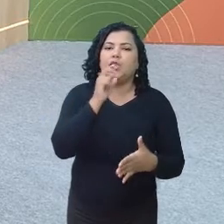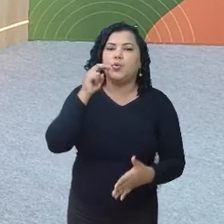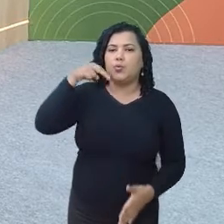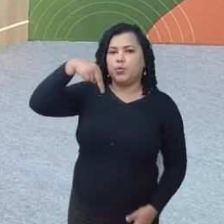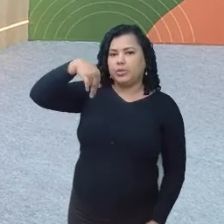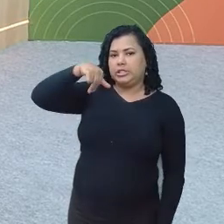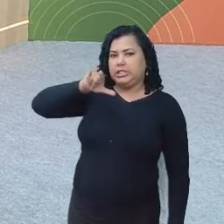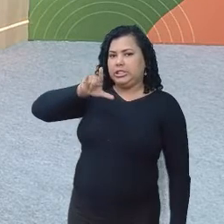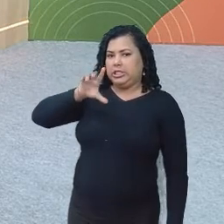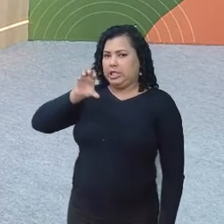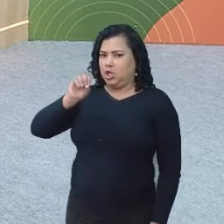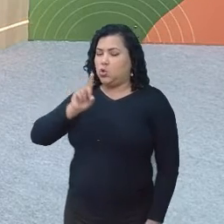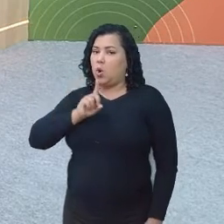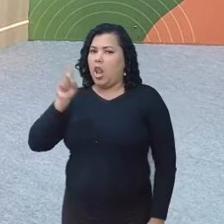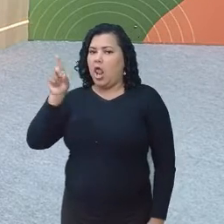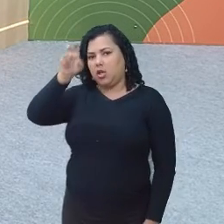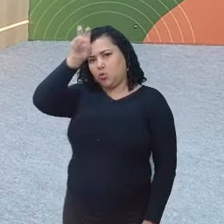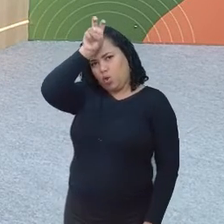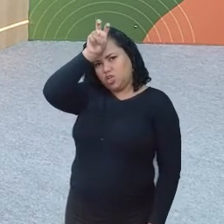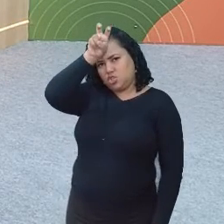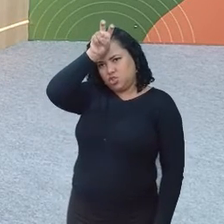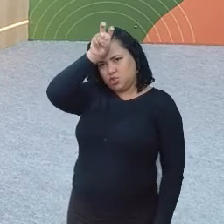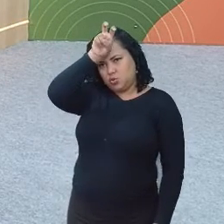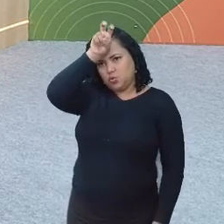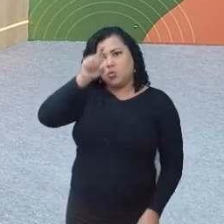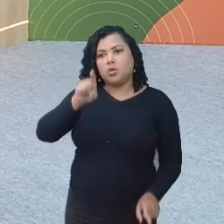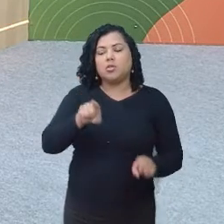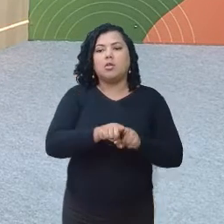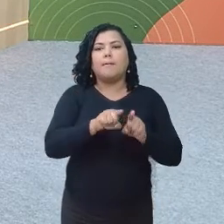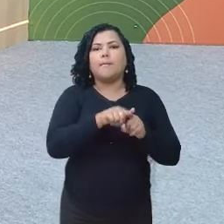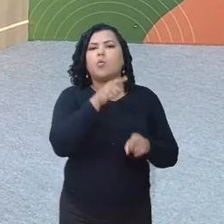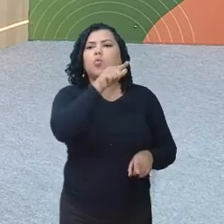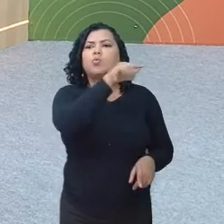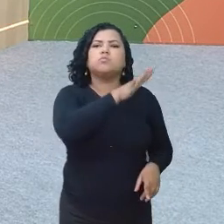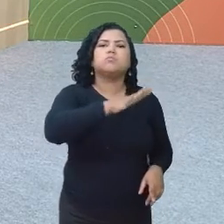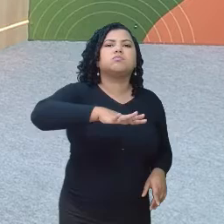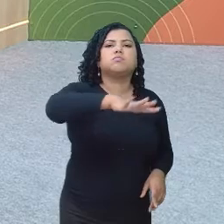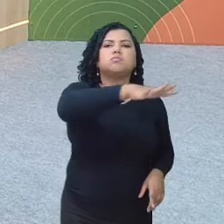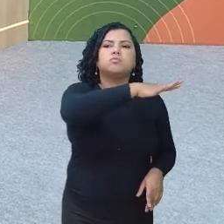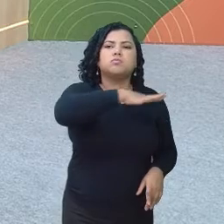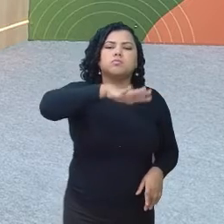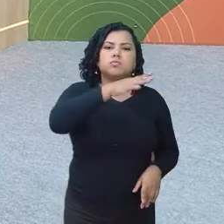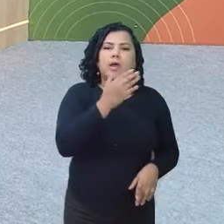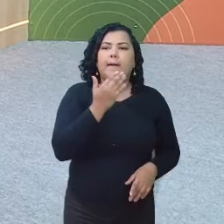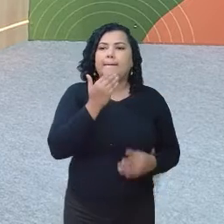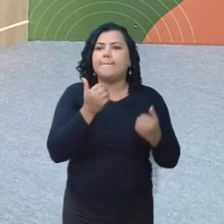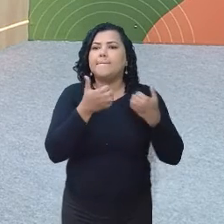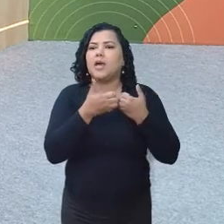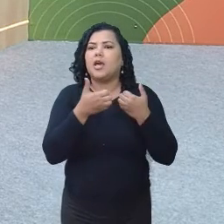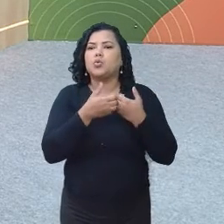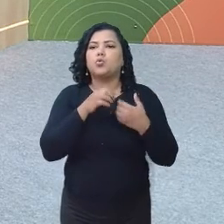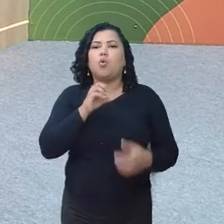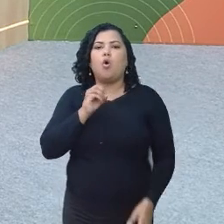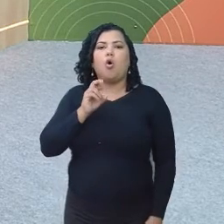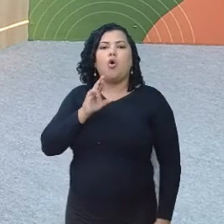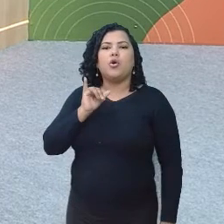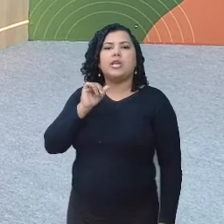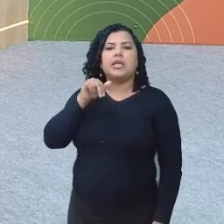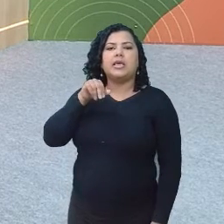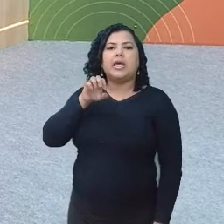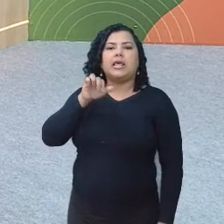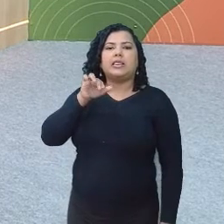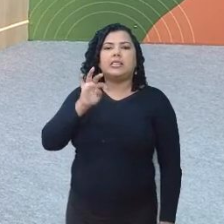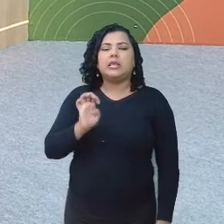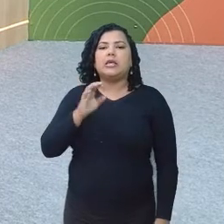para aqui, ó, para a Península Arábica, para a região aqui, ó, próxima, ó, do Oriente Médio, lá para a região, ó,